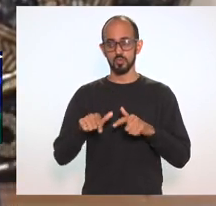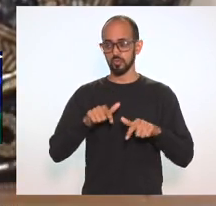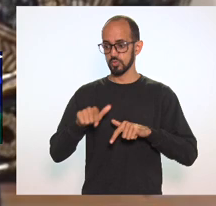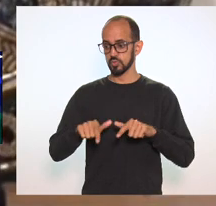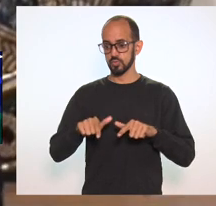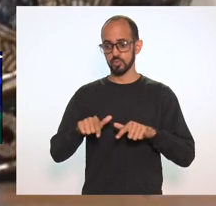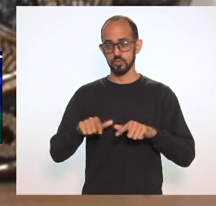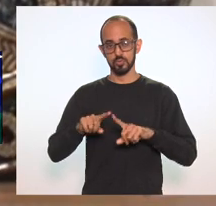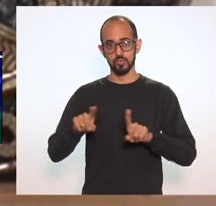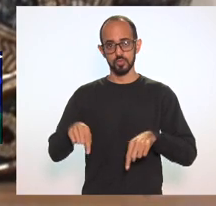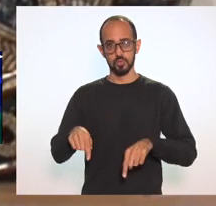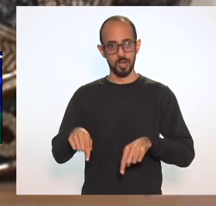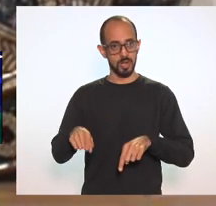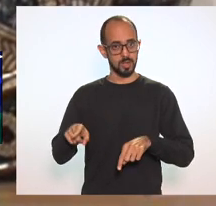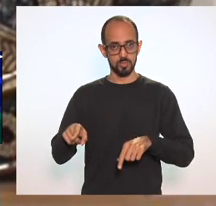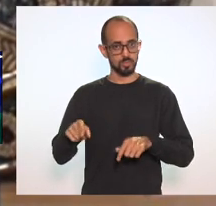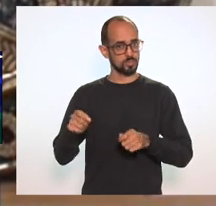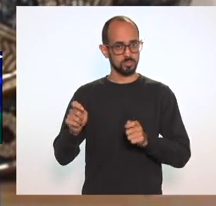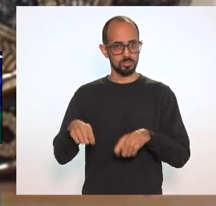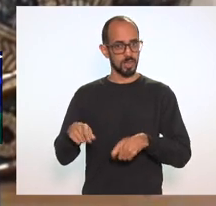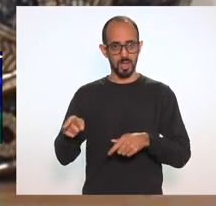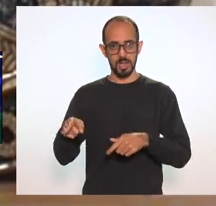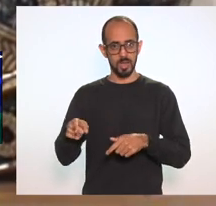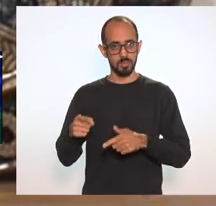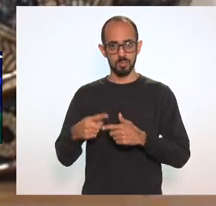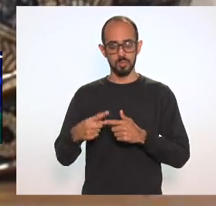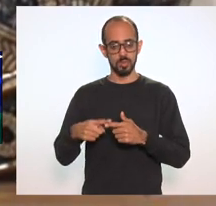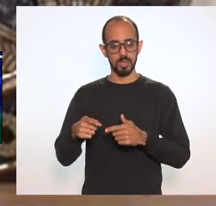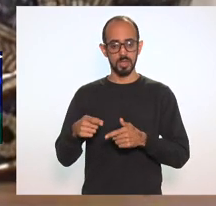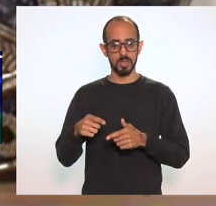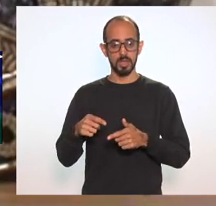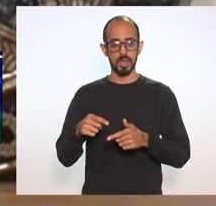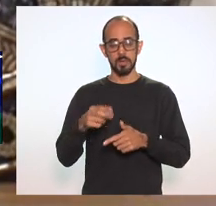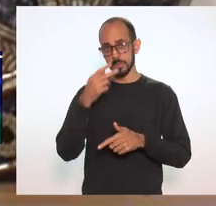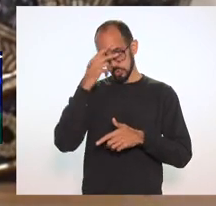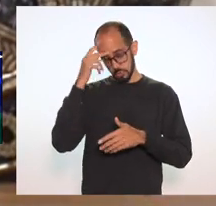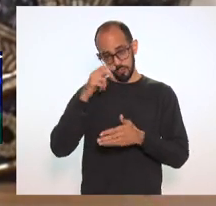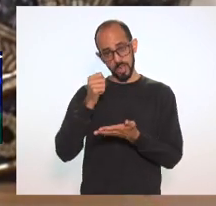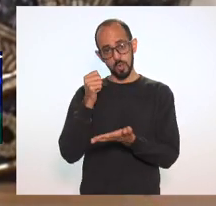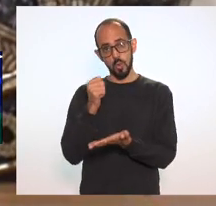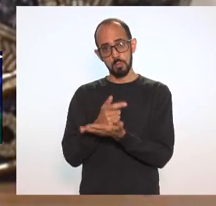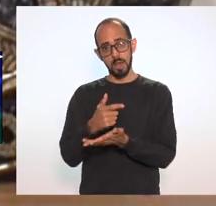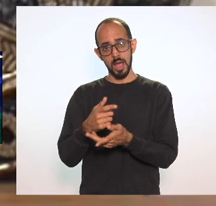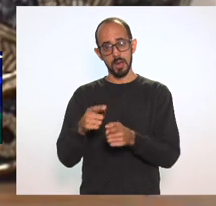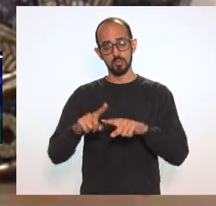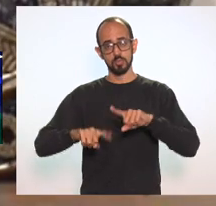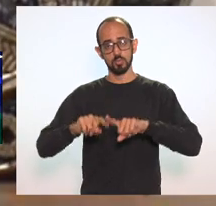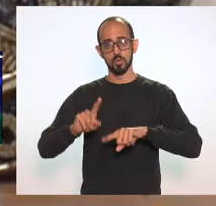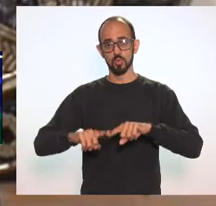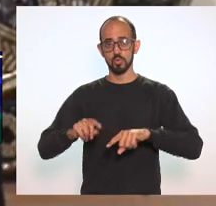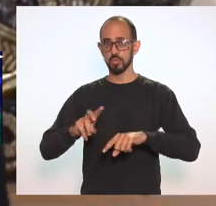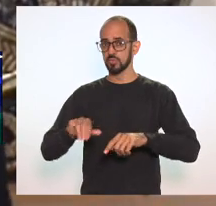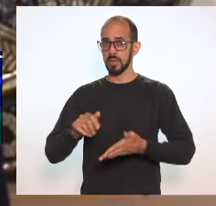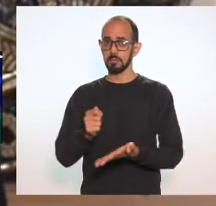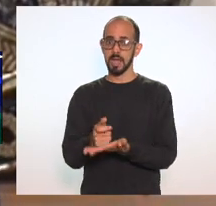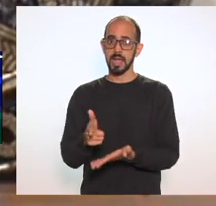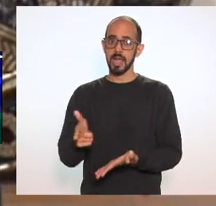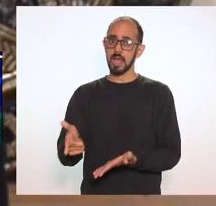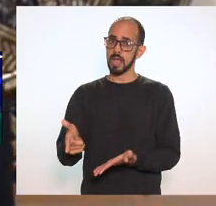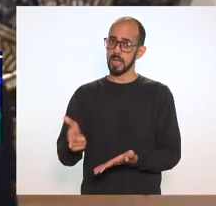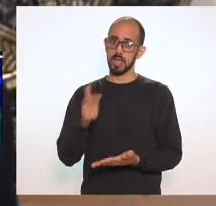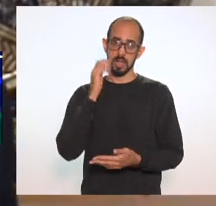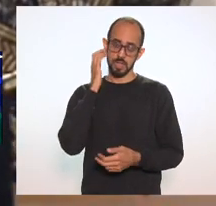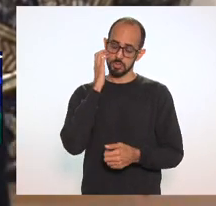porque é óbvio que esse valor vai ser repassado ao consumidor final é Mas precisamos através de uma Emenda